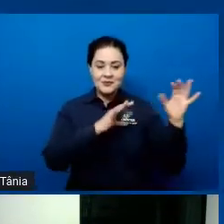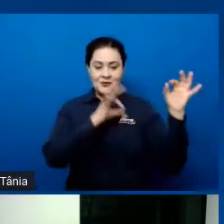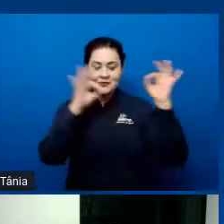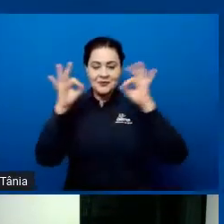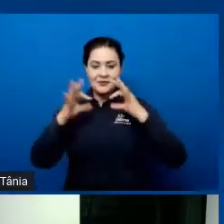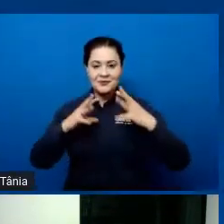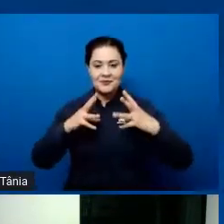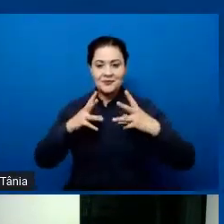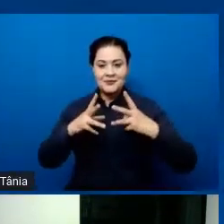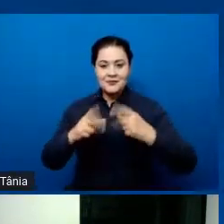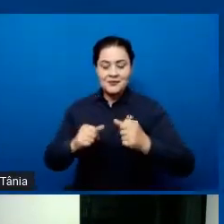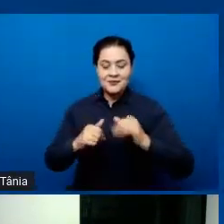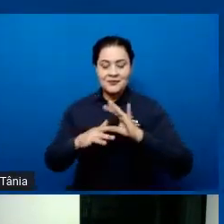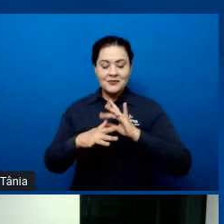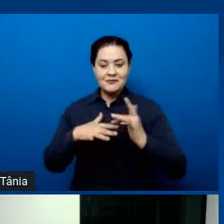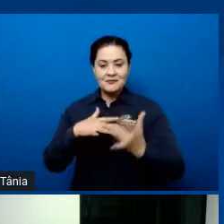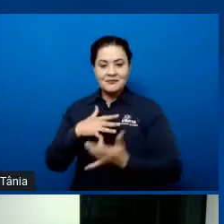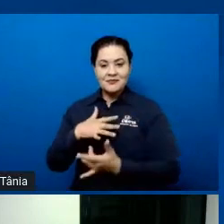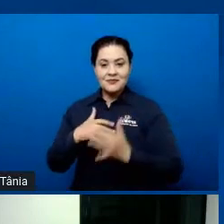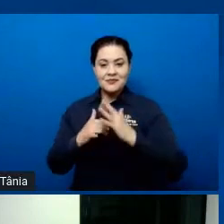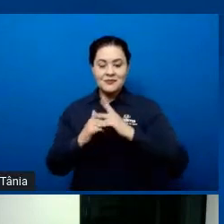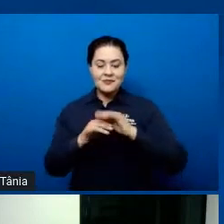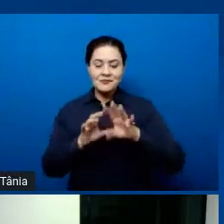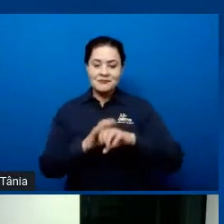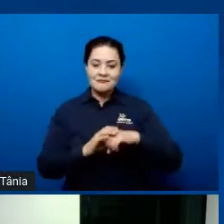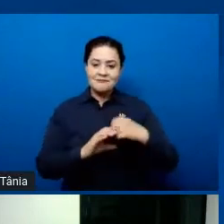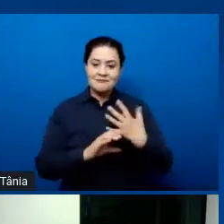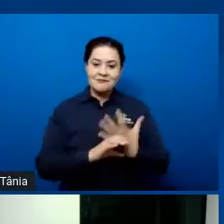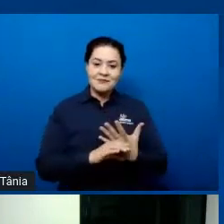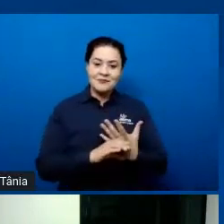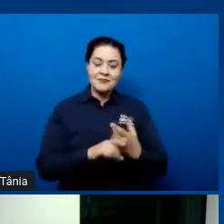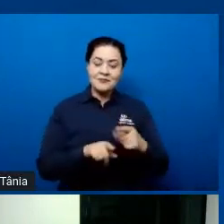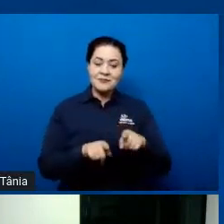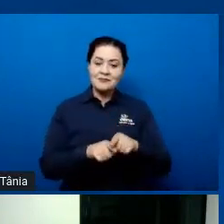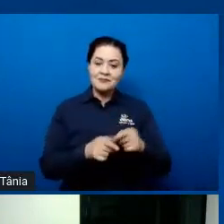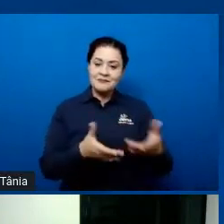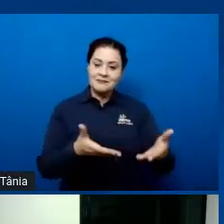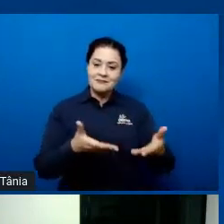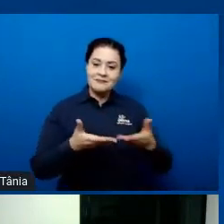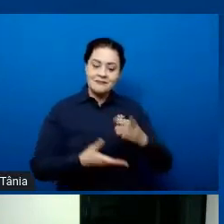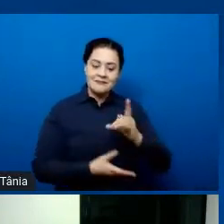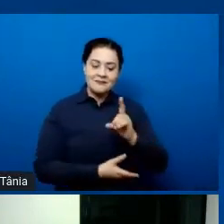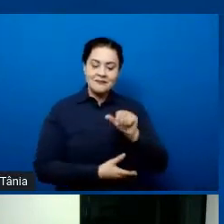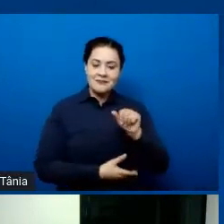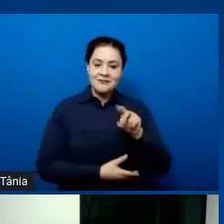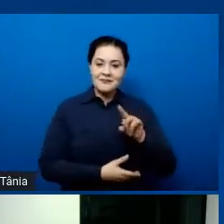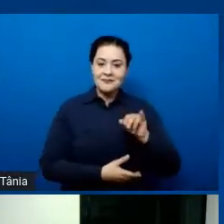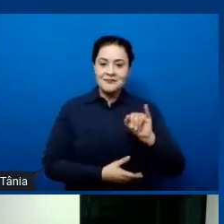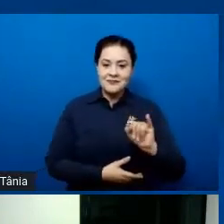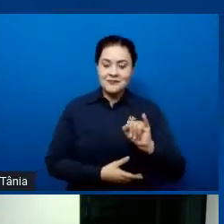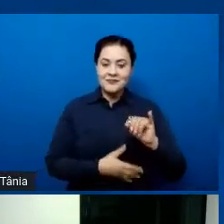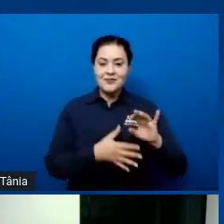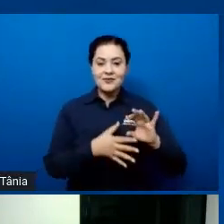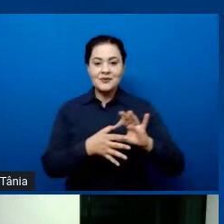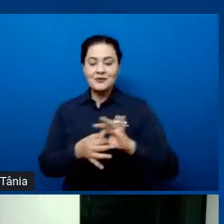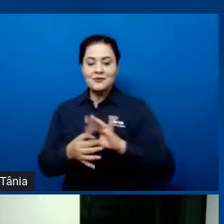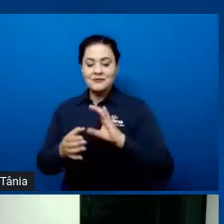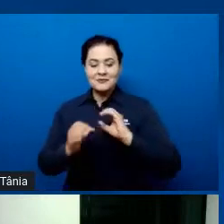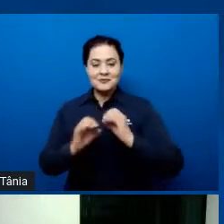YouTube, pelas redes sociais. Esse momento muito único aí de receber o Davi, com a experiência que ele tem em desenvolvimento de design de